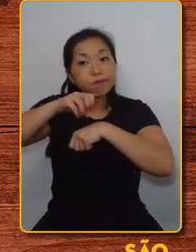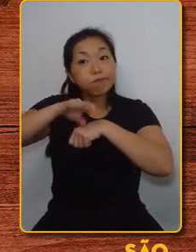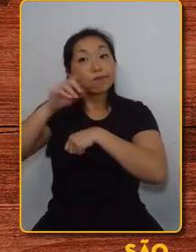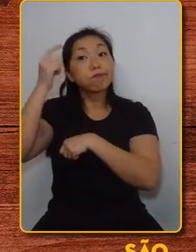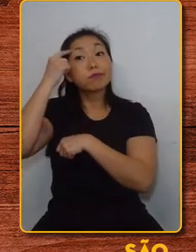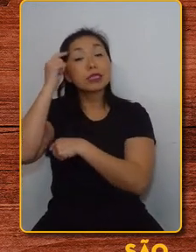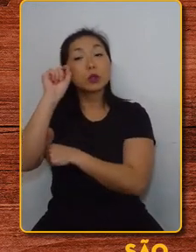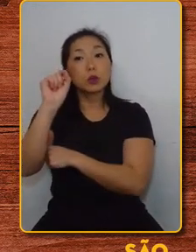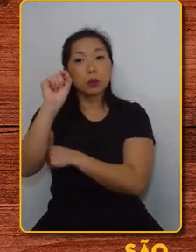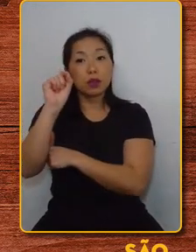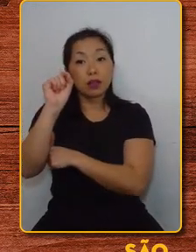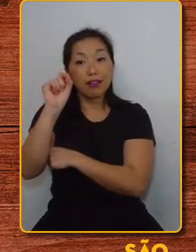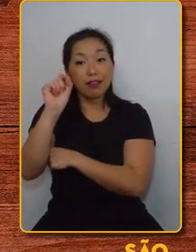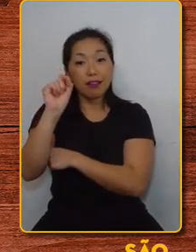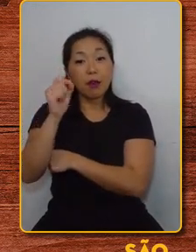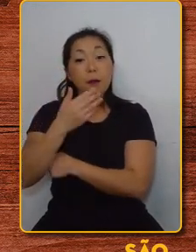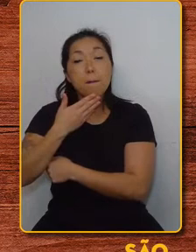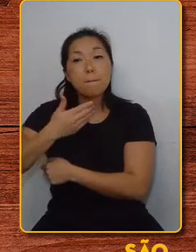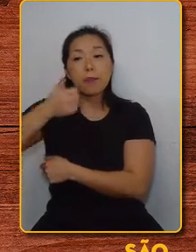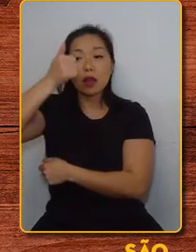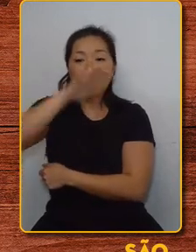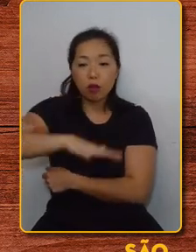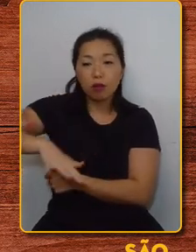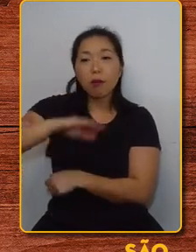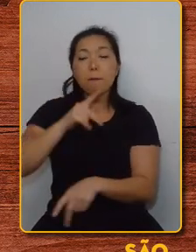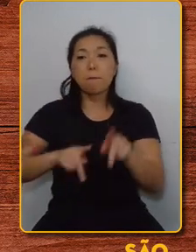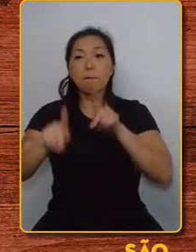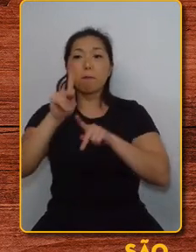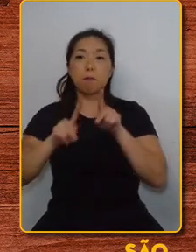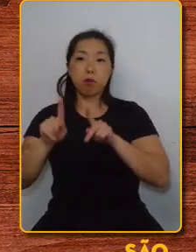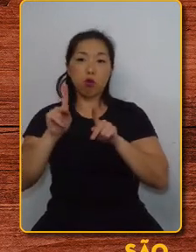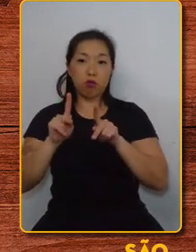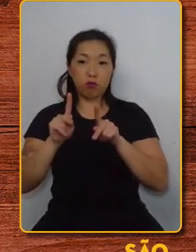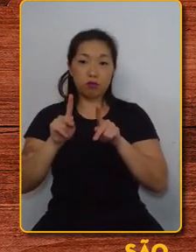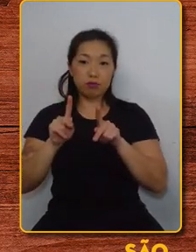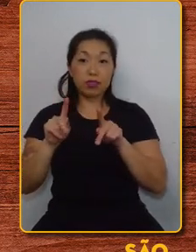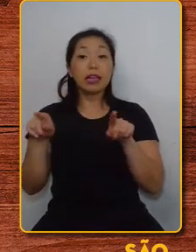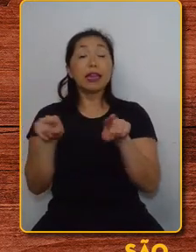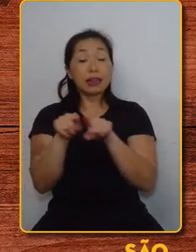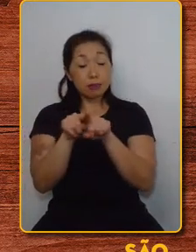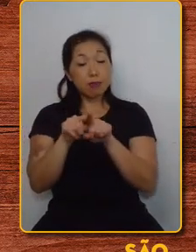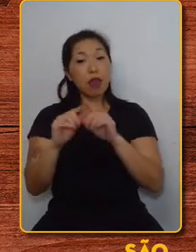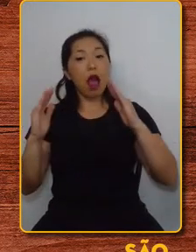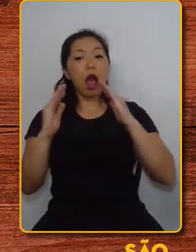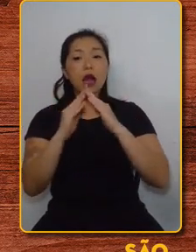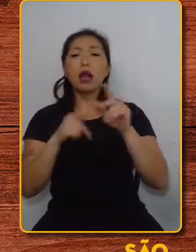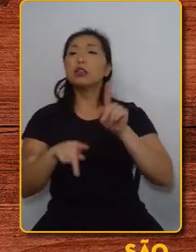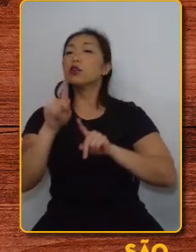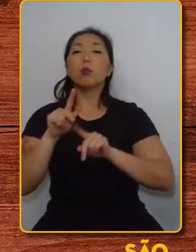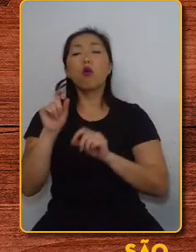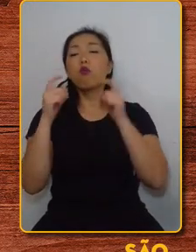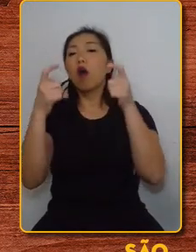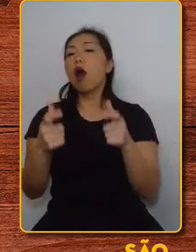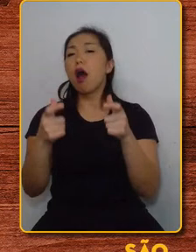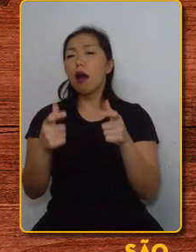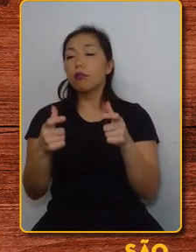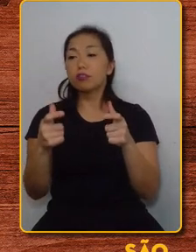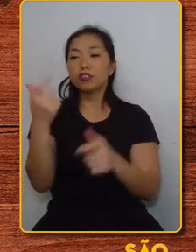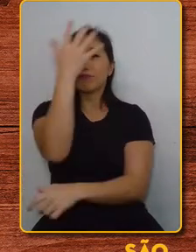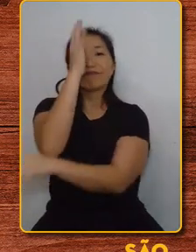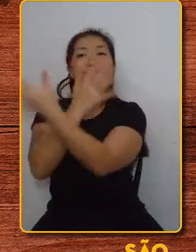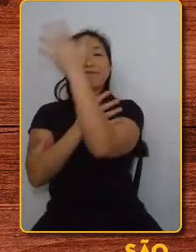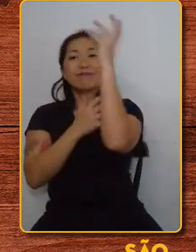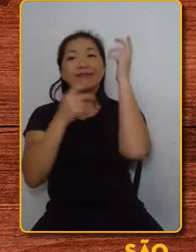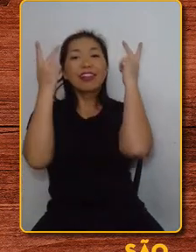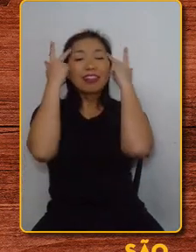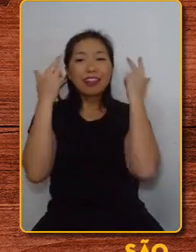como o bem do povo e da casa do povo, né? Que é a natureza e as vidas que habitam nessa natureza,